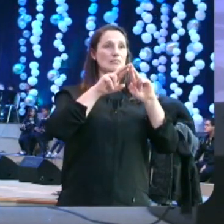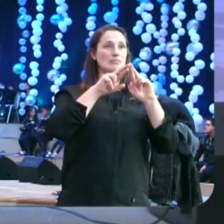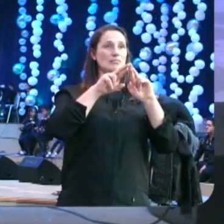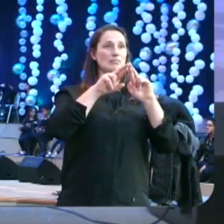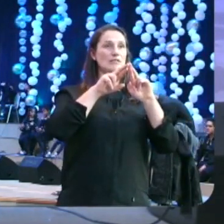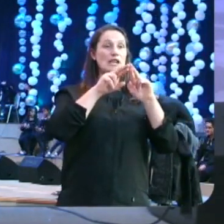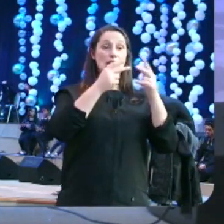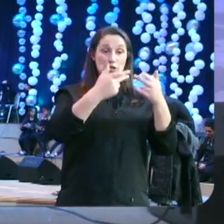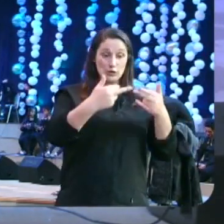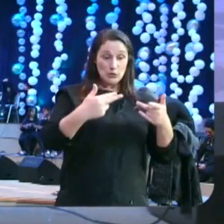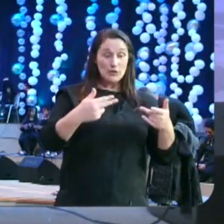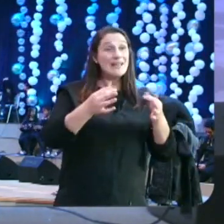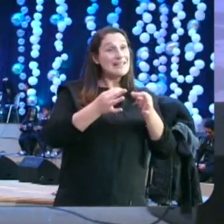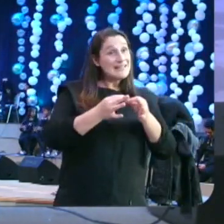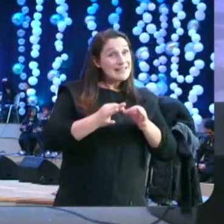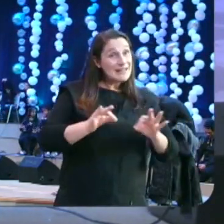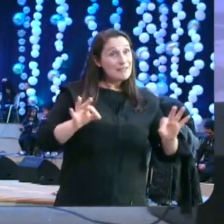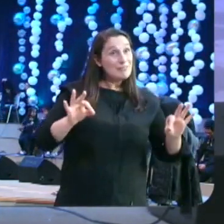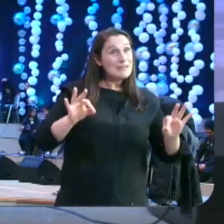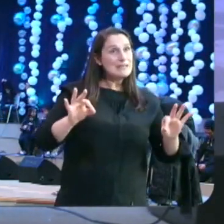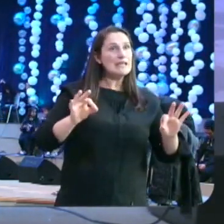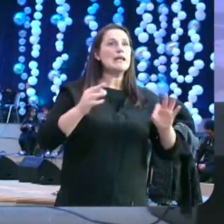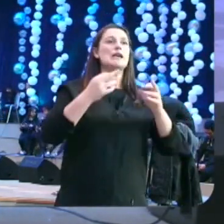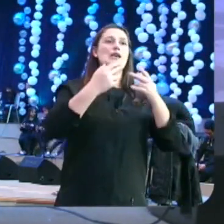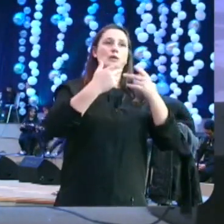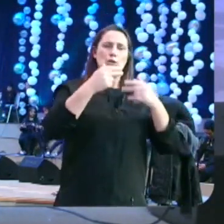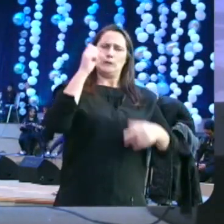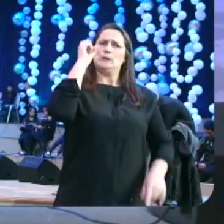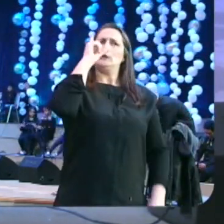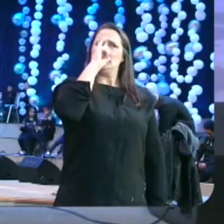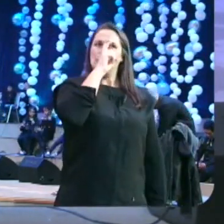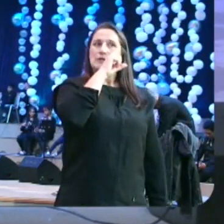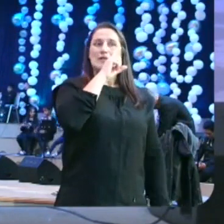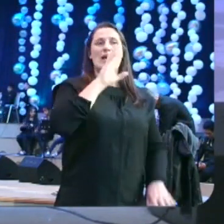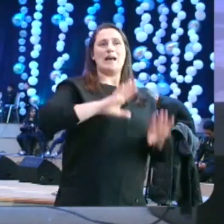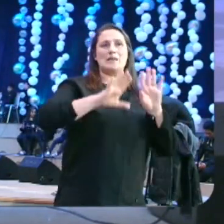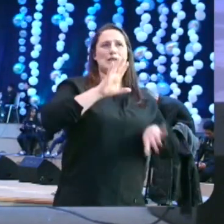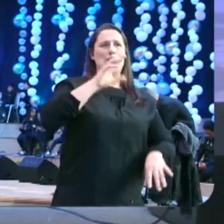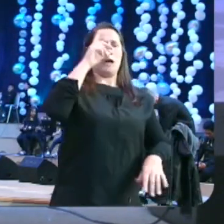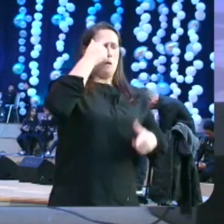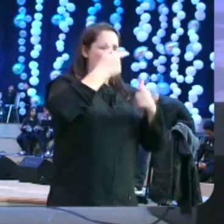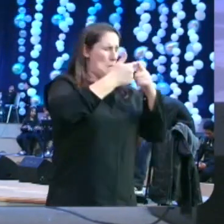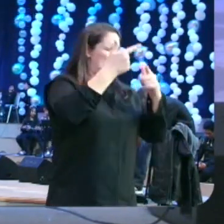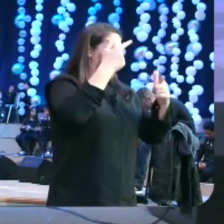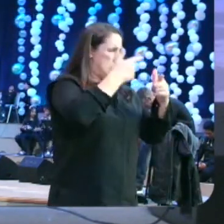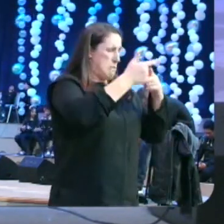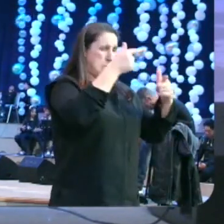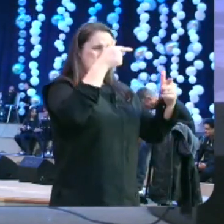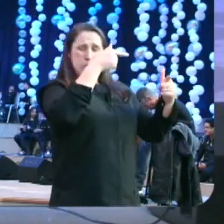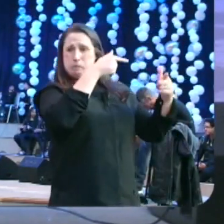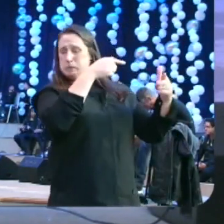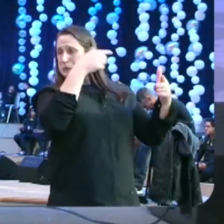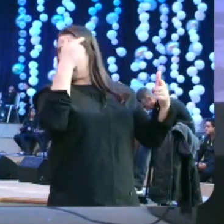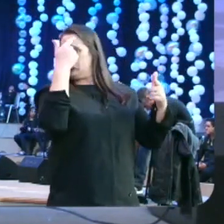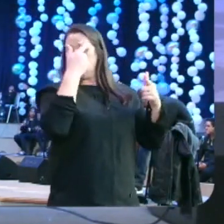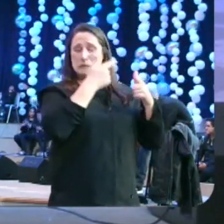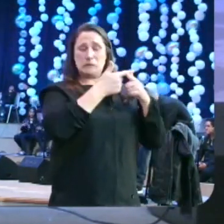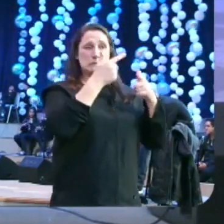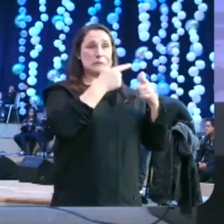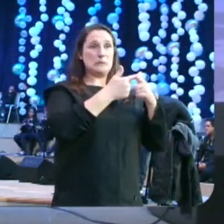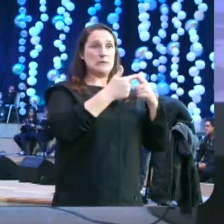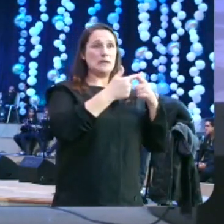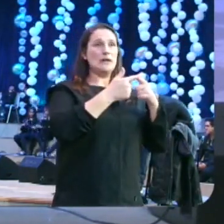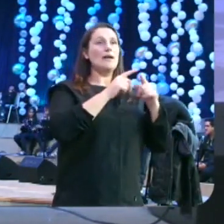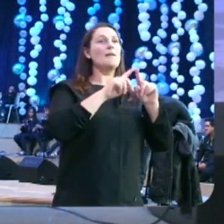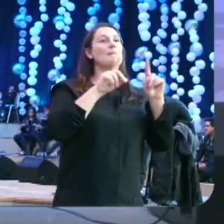para coisas pequenas e para coisas grandes. Às vezes a gente só pensa em coisas. Nós precisamos de alguém que olhe para a nossa alma e trate